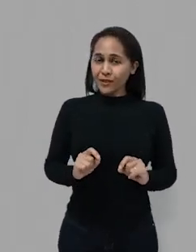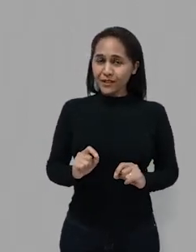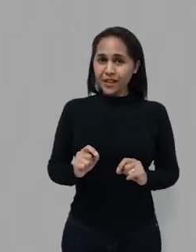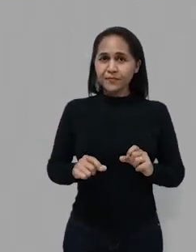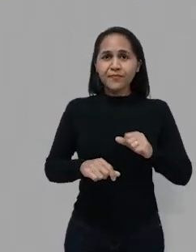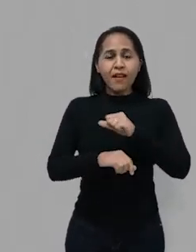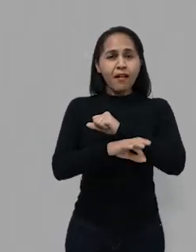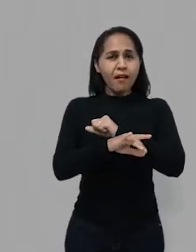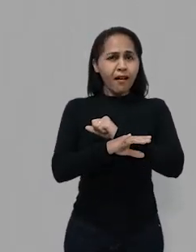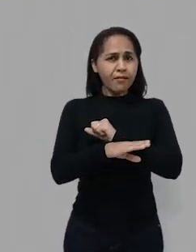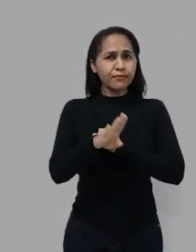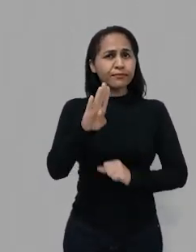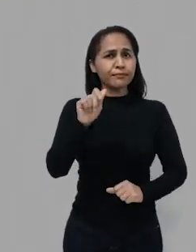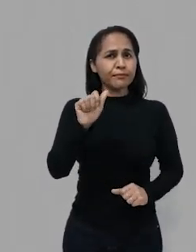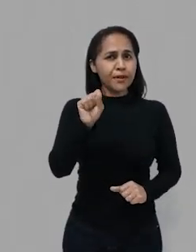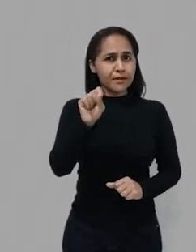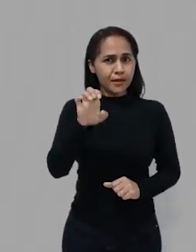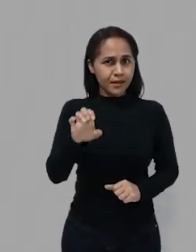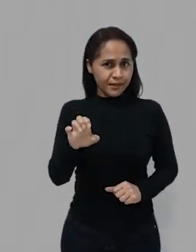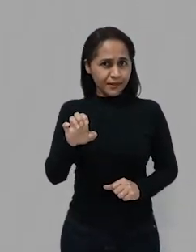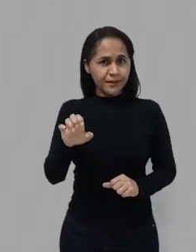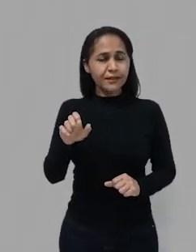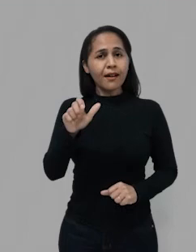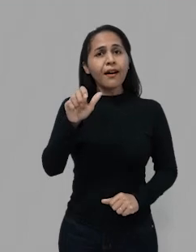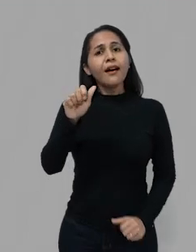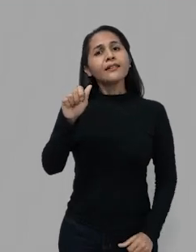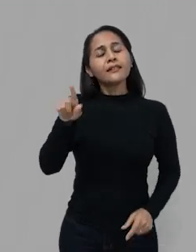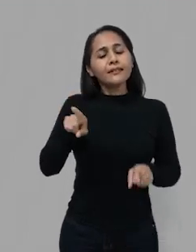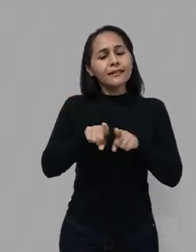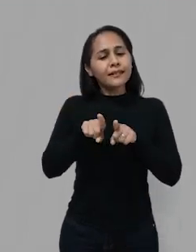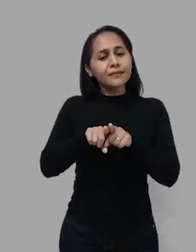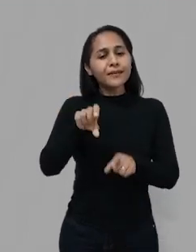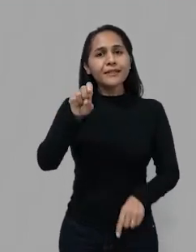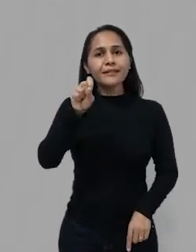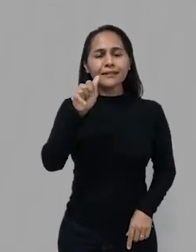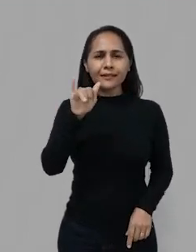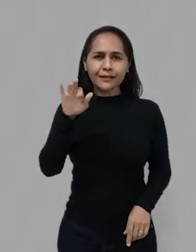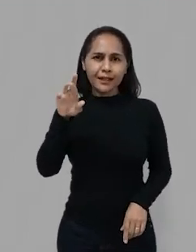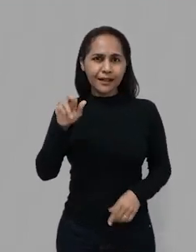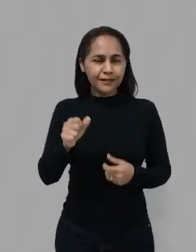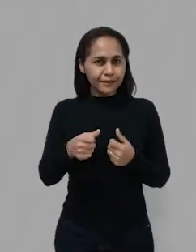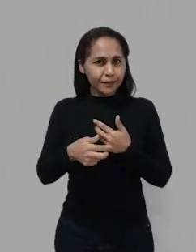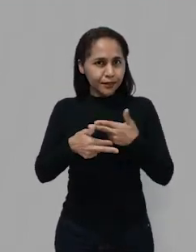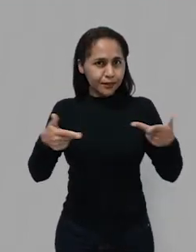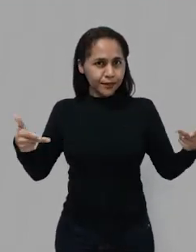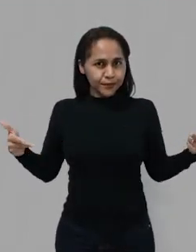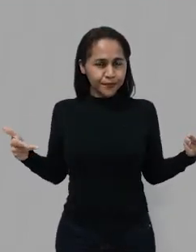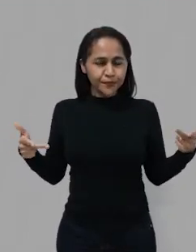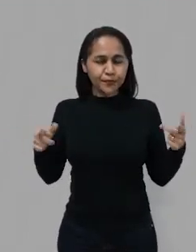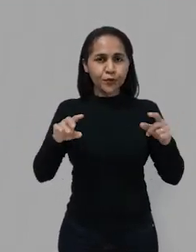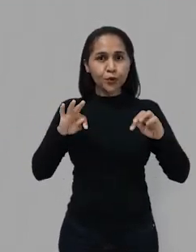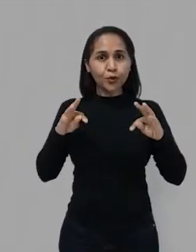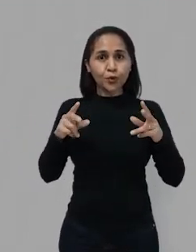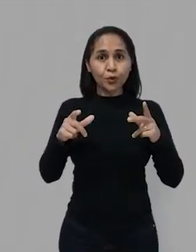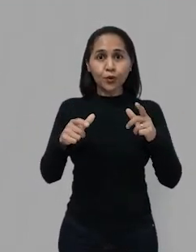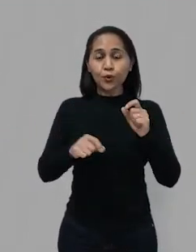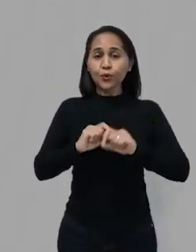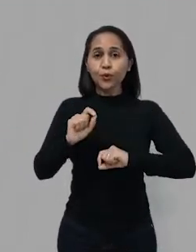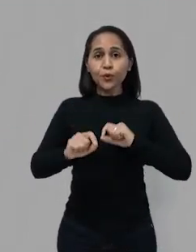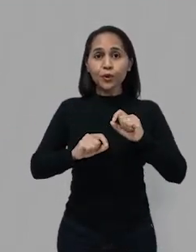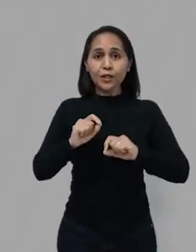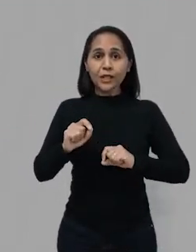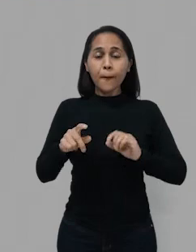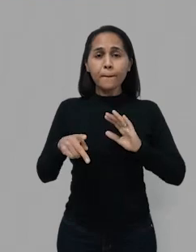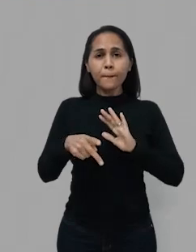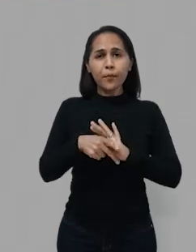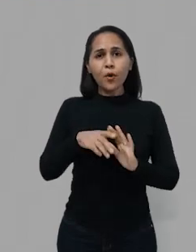ácido, base, os sais e os óxidos, certo? Os compostos, essas funções fazem parte dos